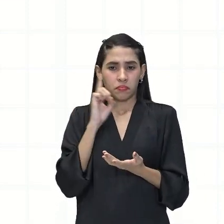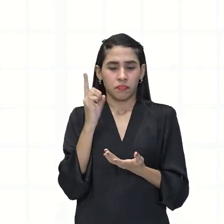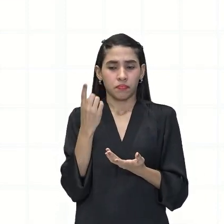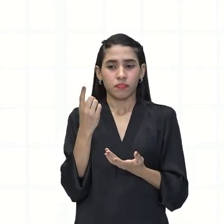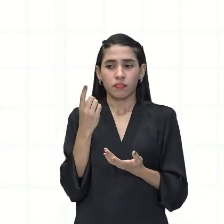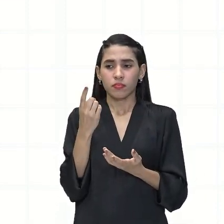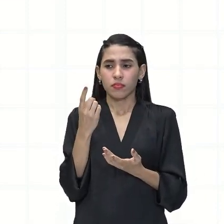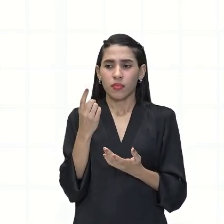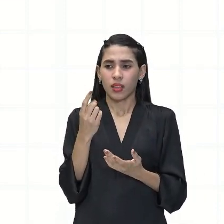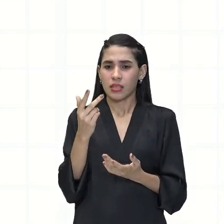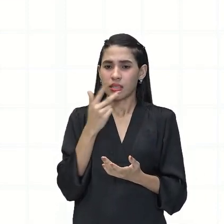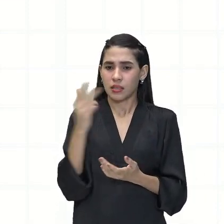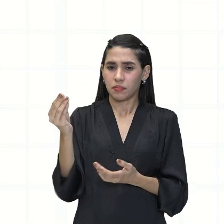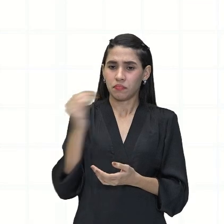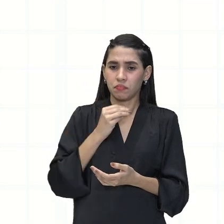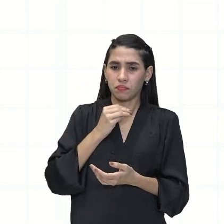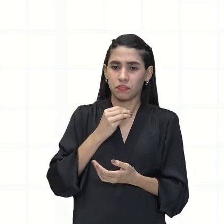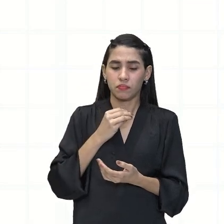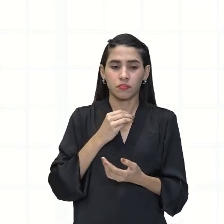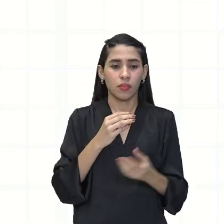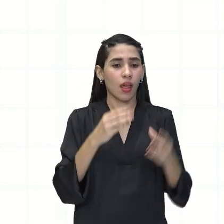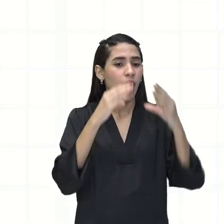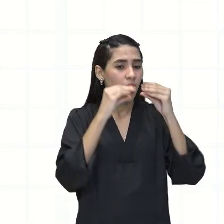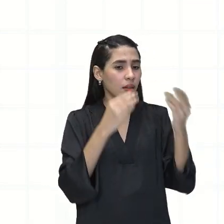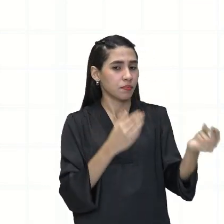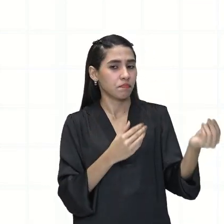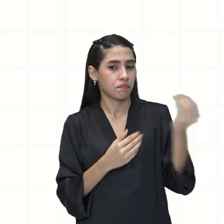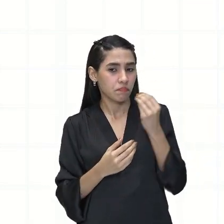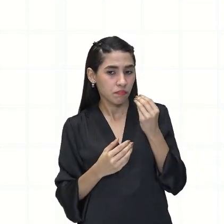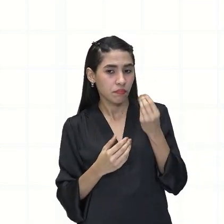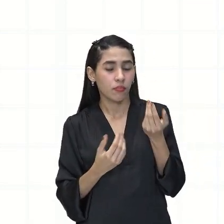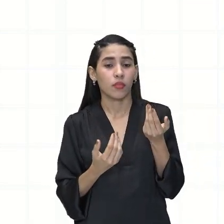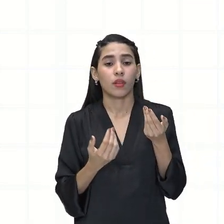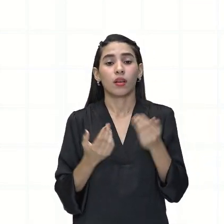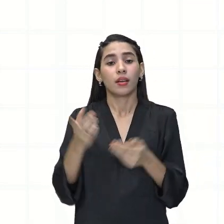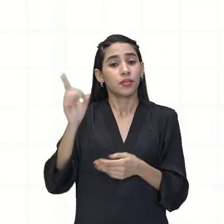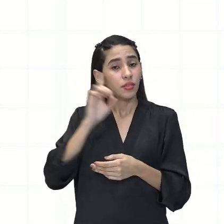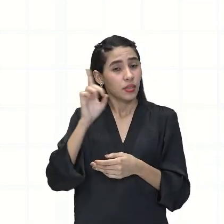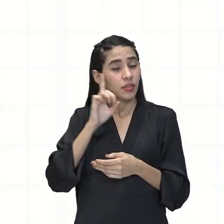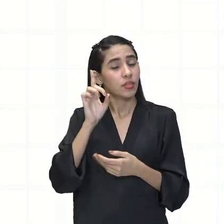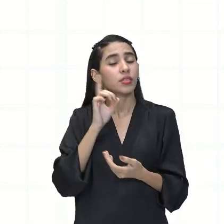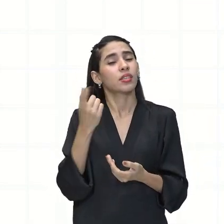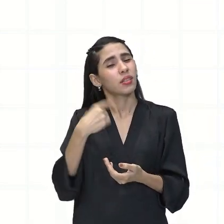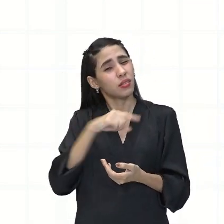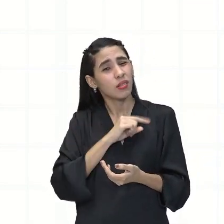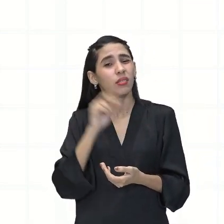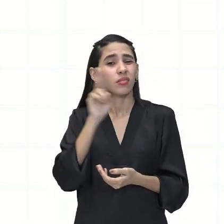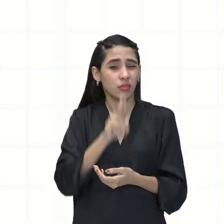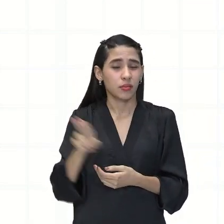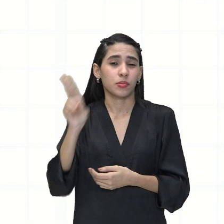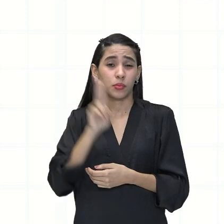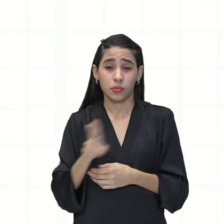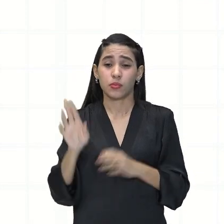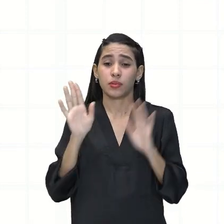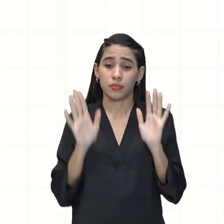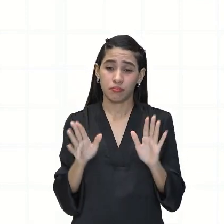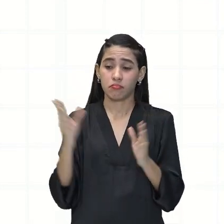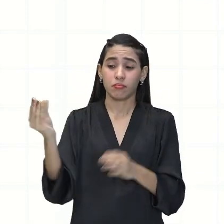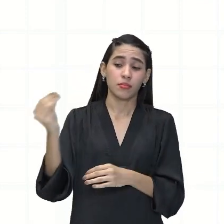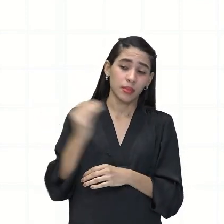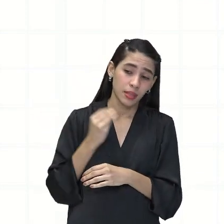um cigarro, me dá um sanduíche. No dia a dia a gente até utiliza, né, gente, o me